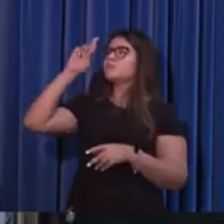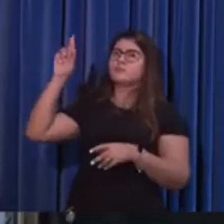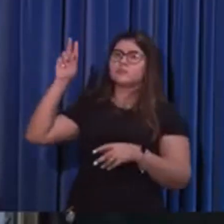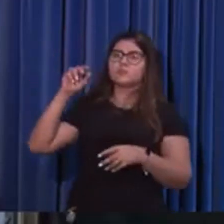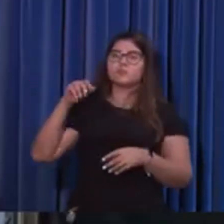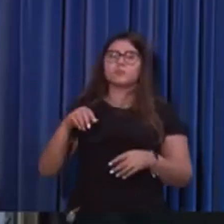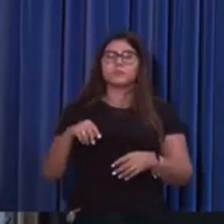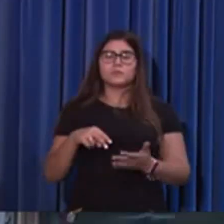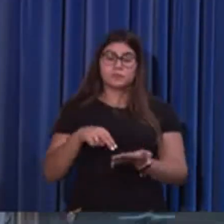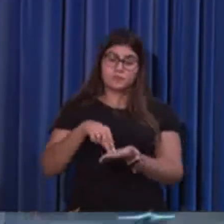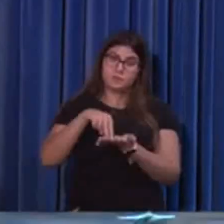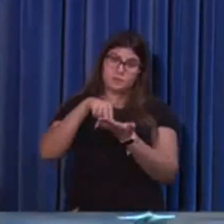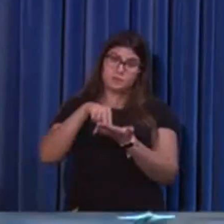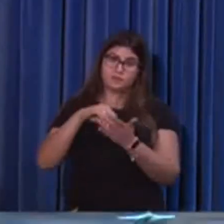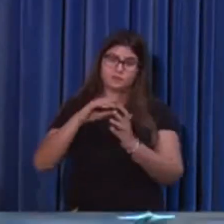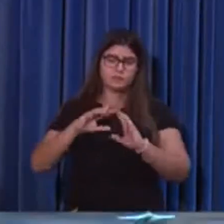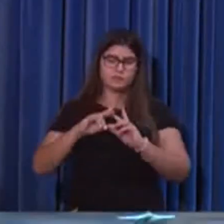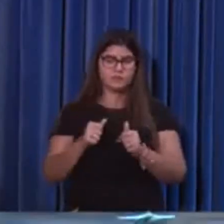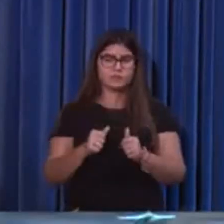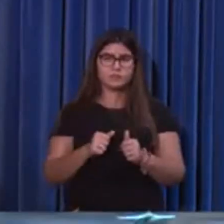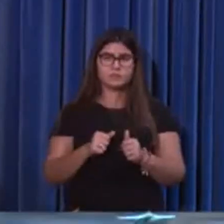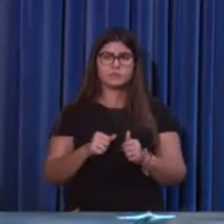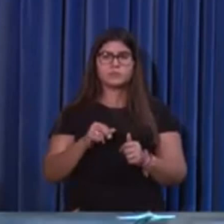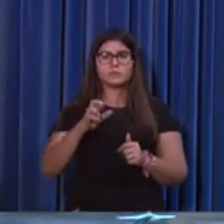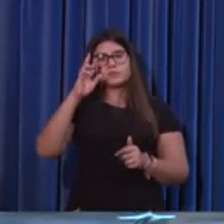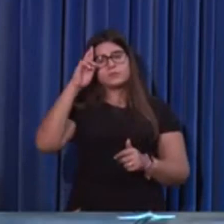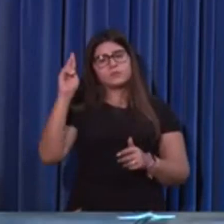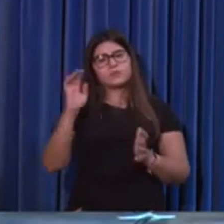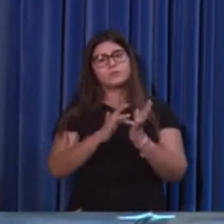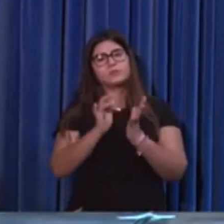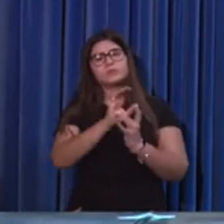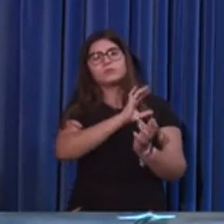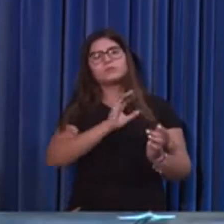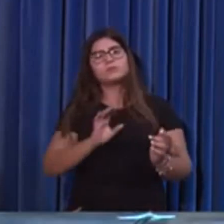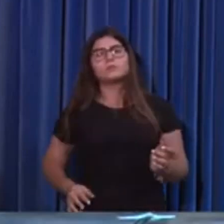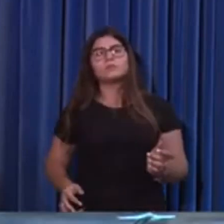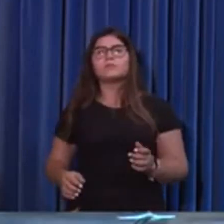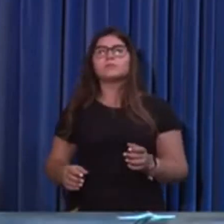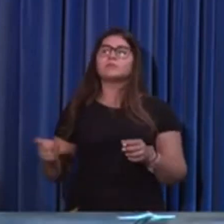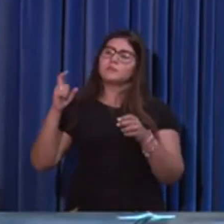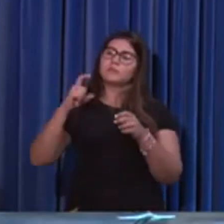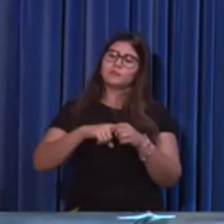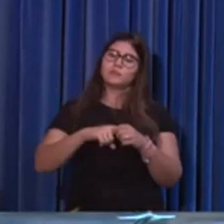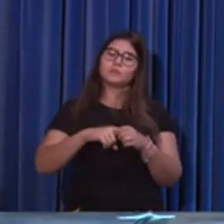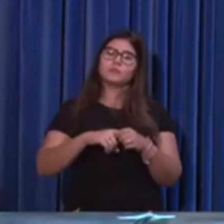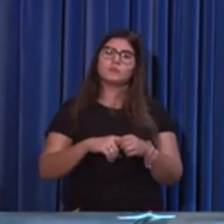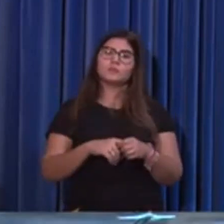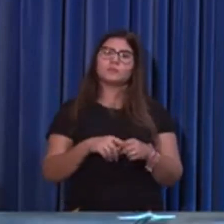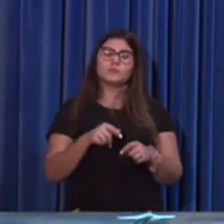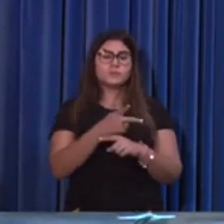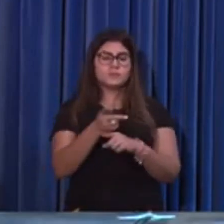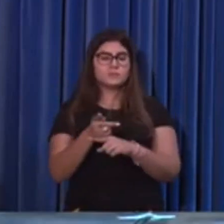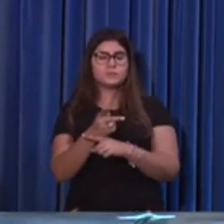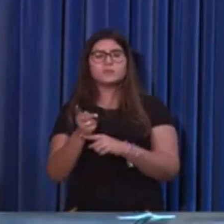todos nós. O Senhor Jesus Cristo voltará para buscar os seus.